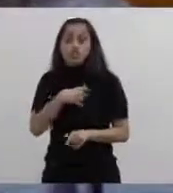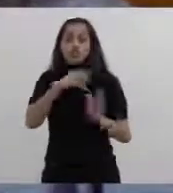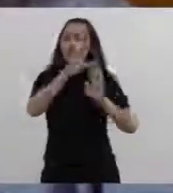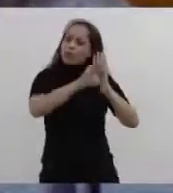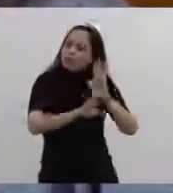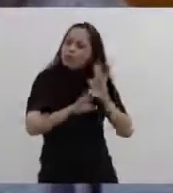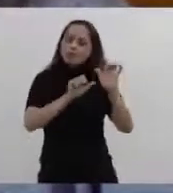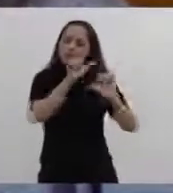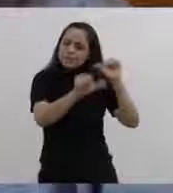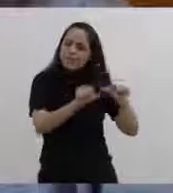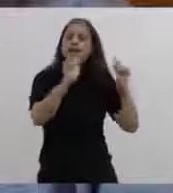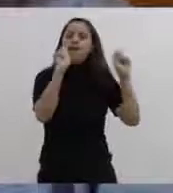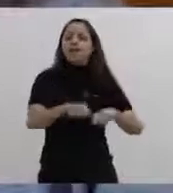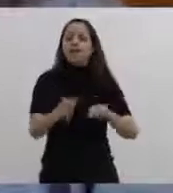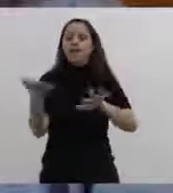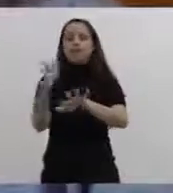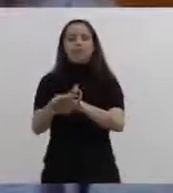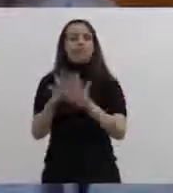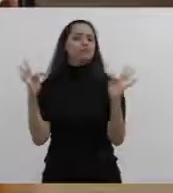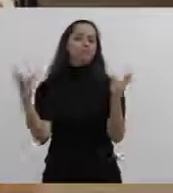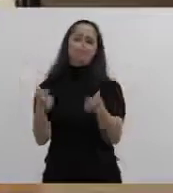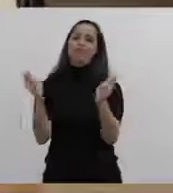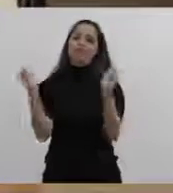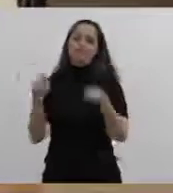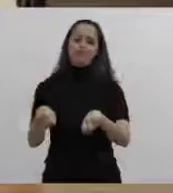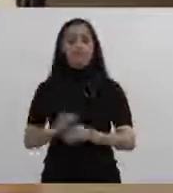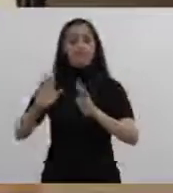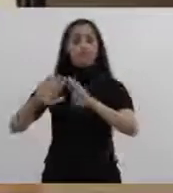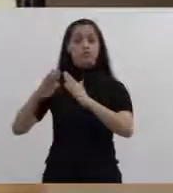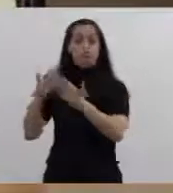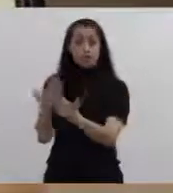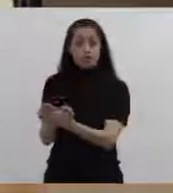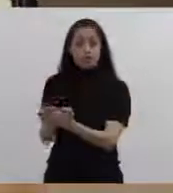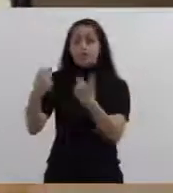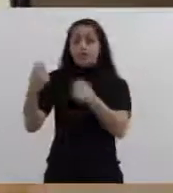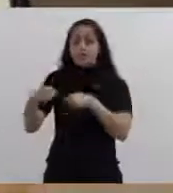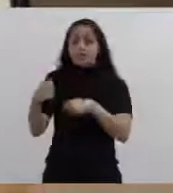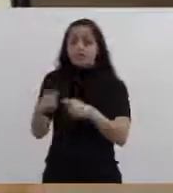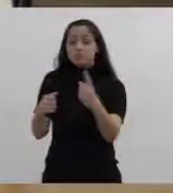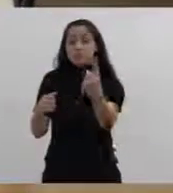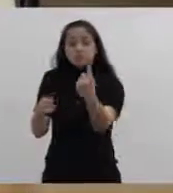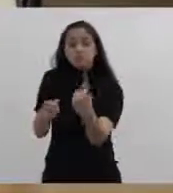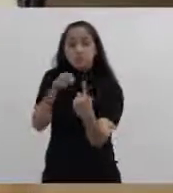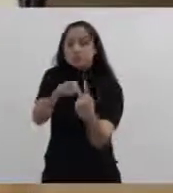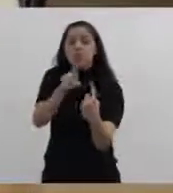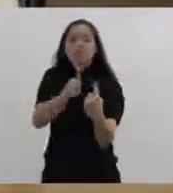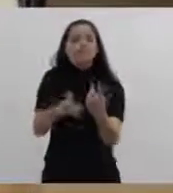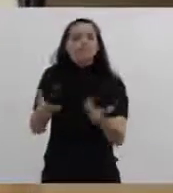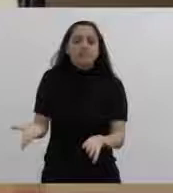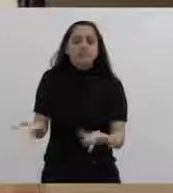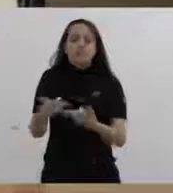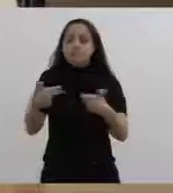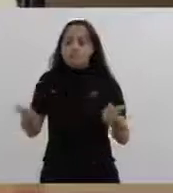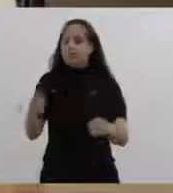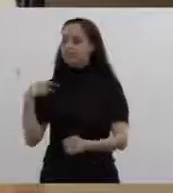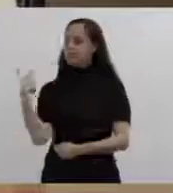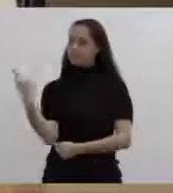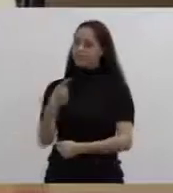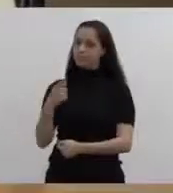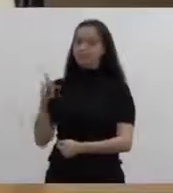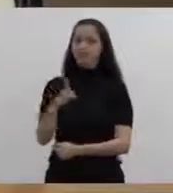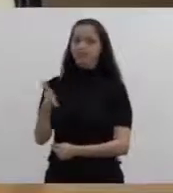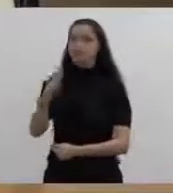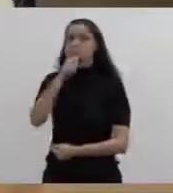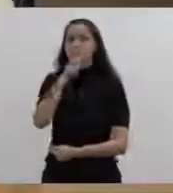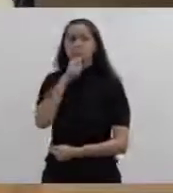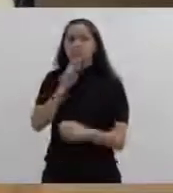que realmente o formato ofereça para todas as escolas a oportunidade de incluir. Ana Ravaglia. Quando a escola